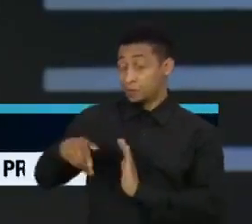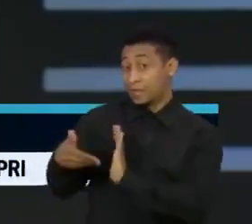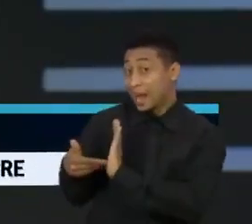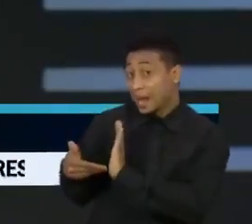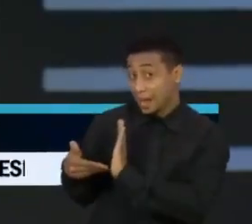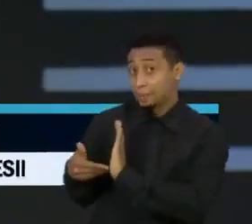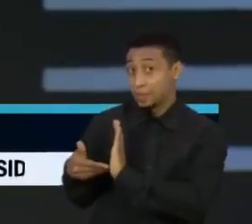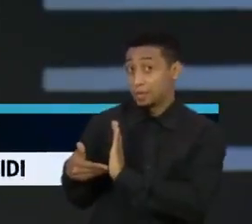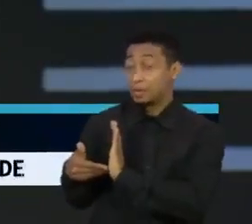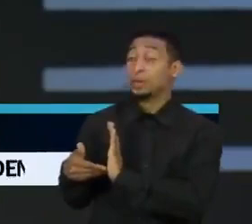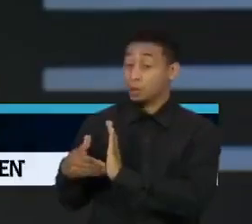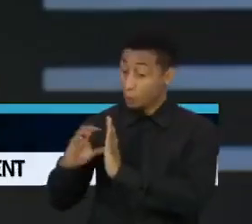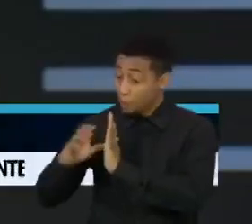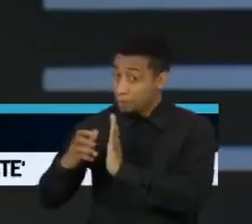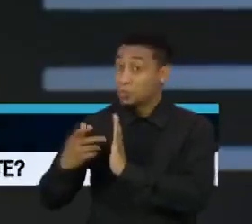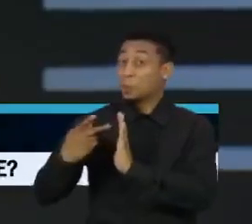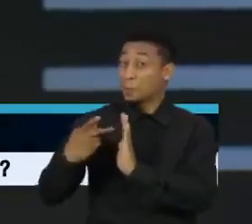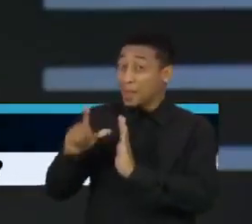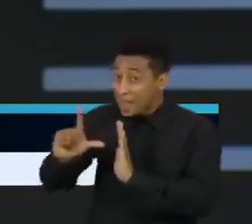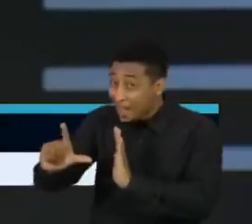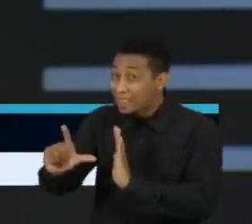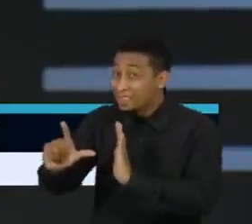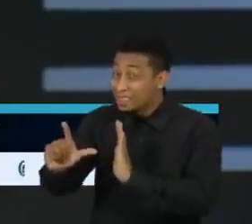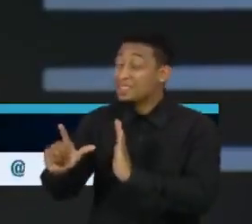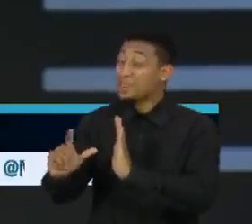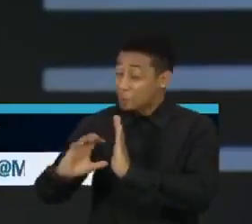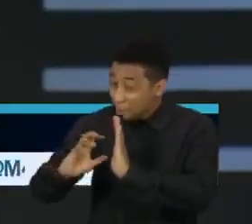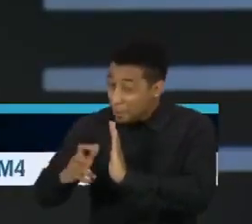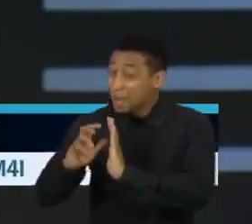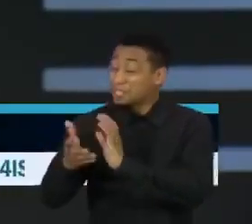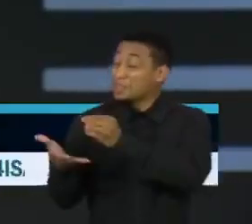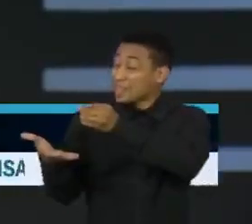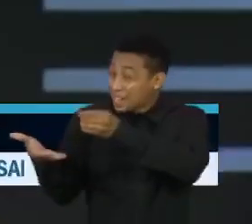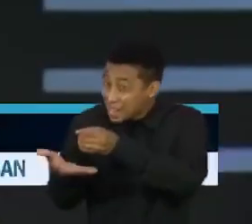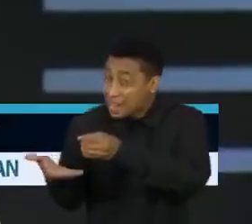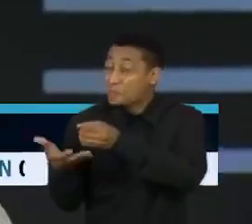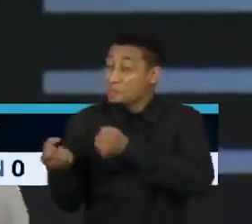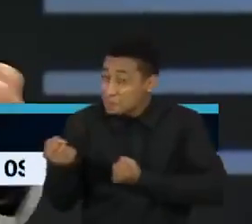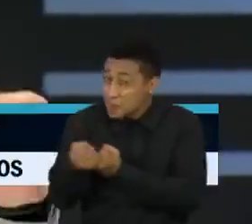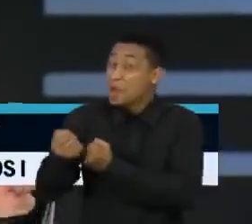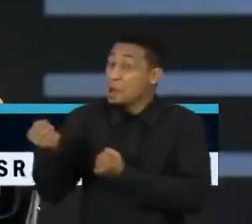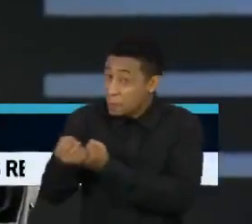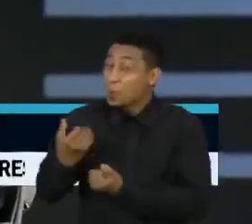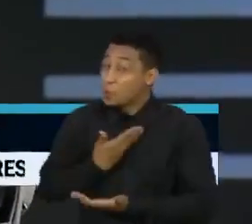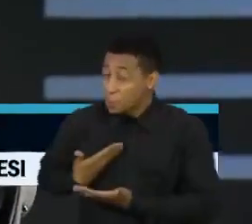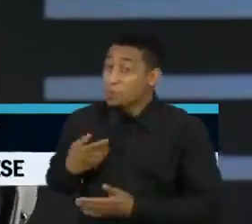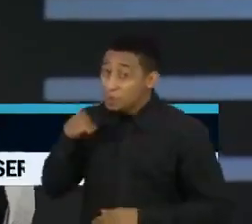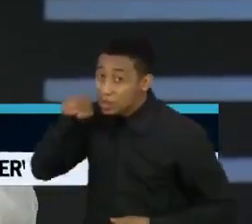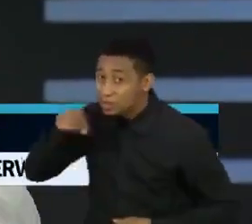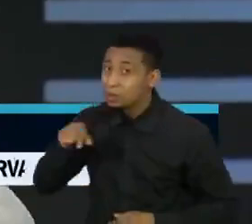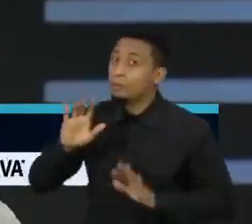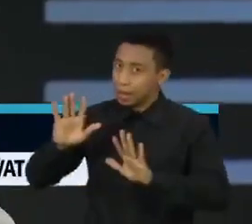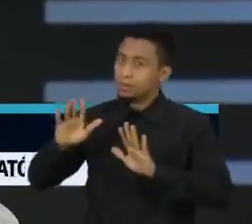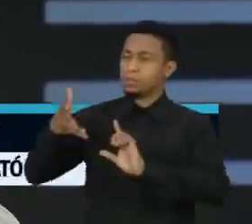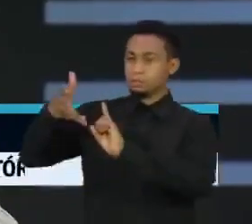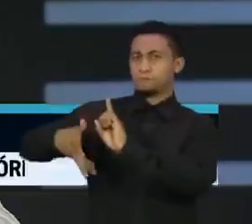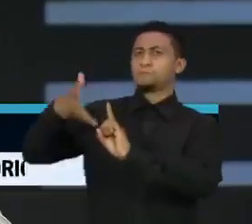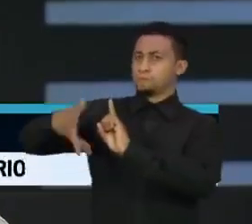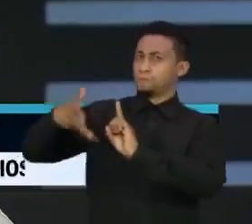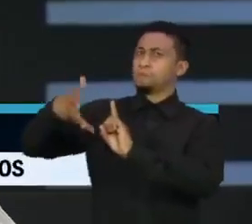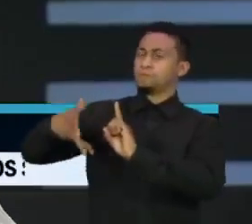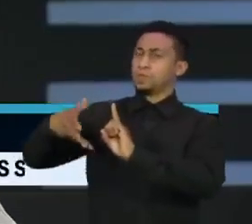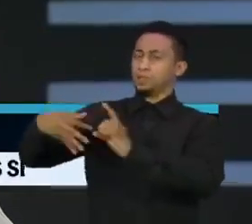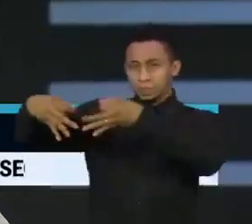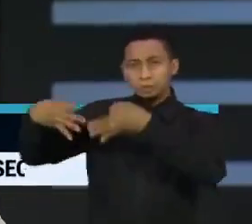da câmara e é do pl um partido da base bem da base do governo defendendo aqui no depoimento